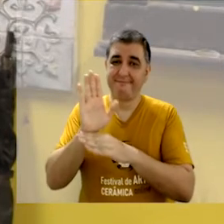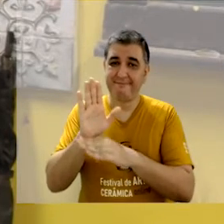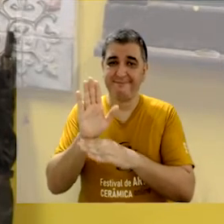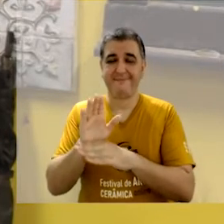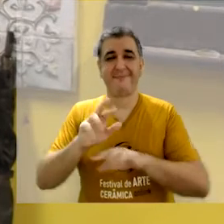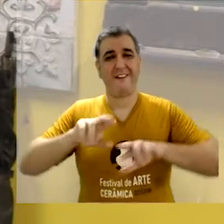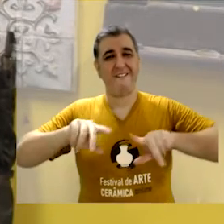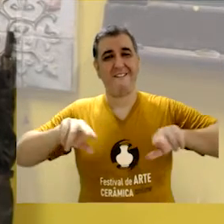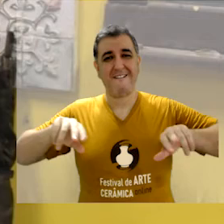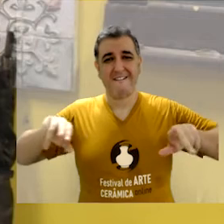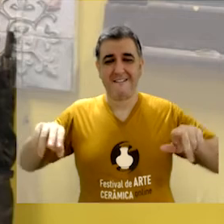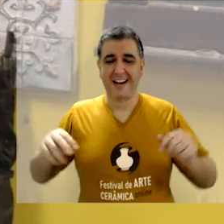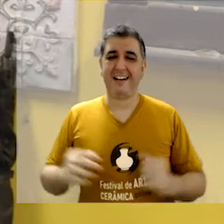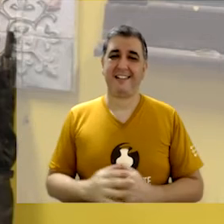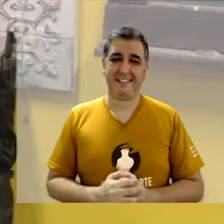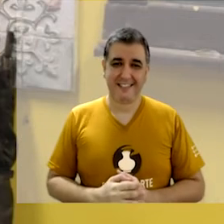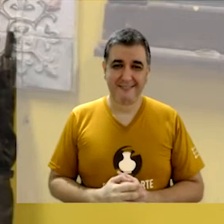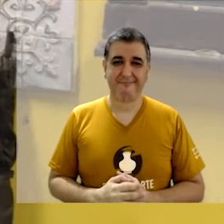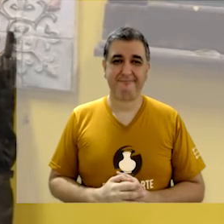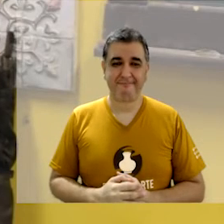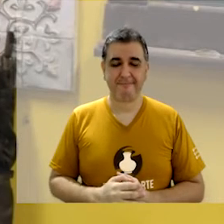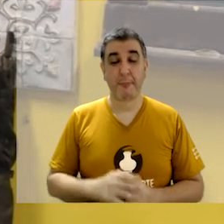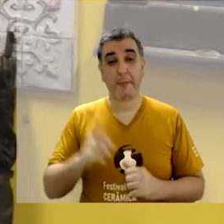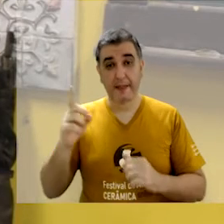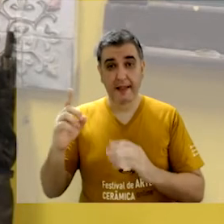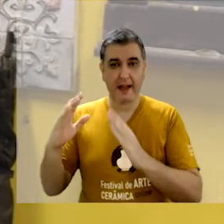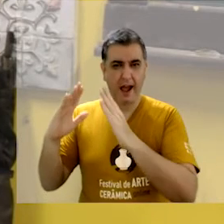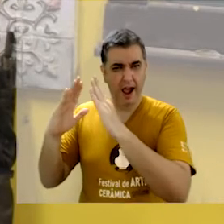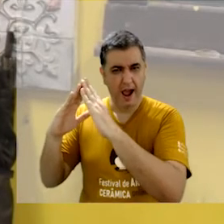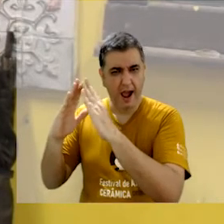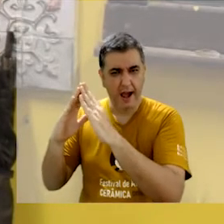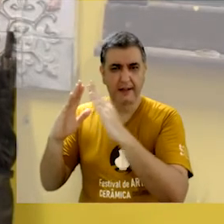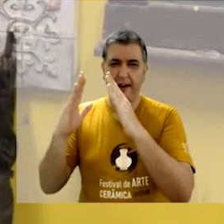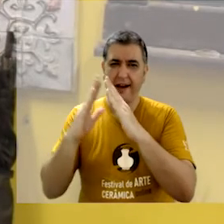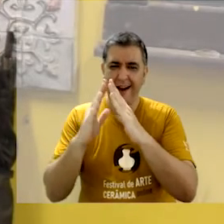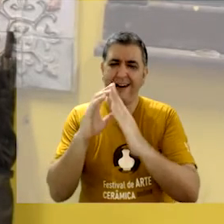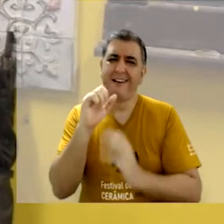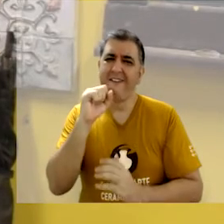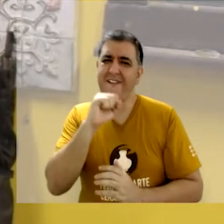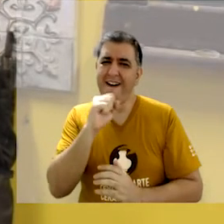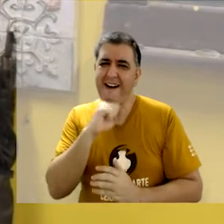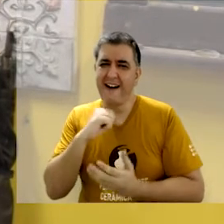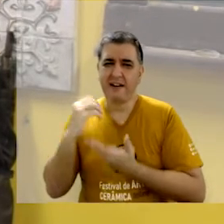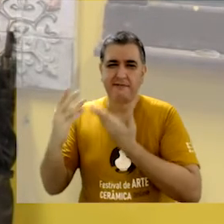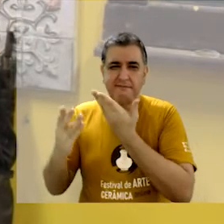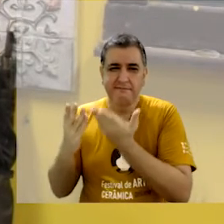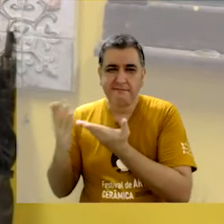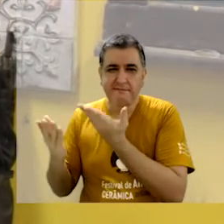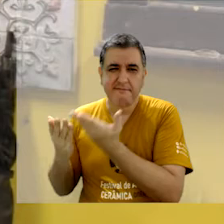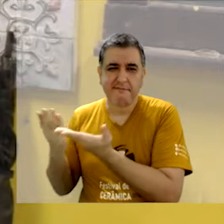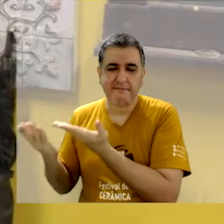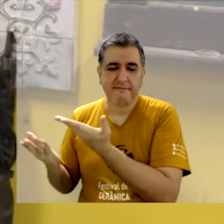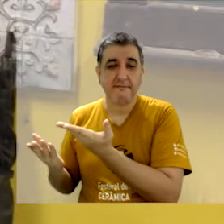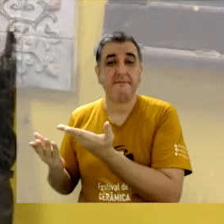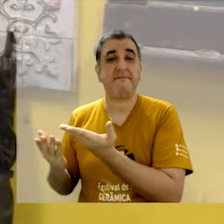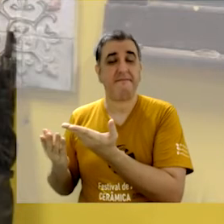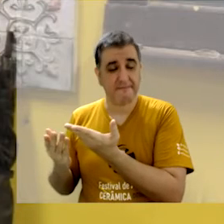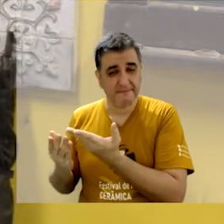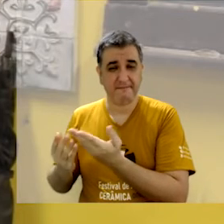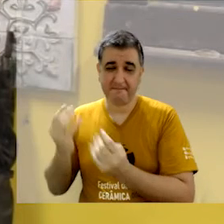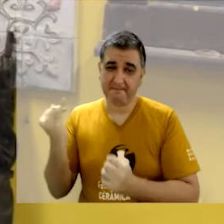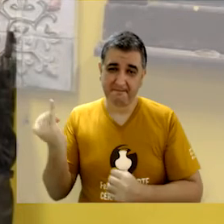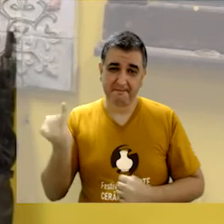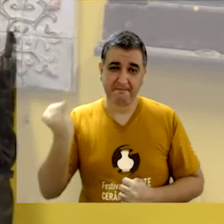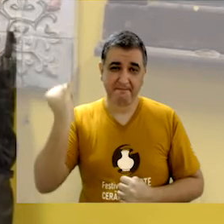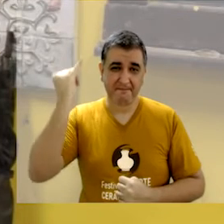de restauração sobre bairros, áreas tombadas ou prédios específicos. Então, com o